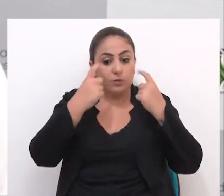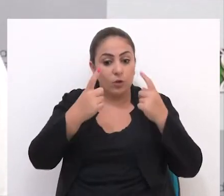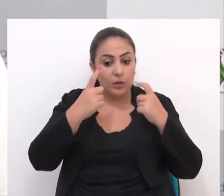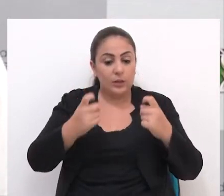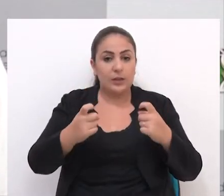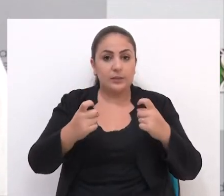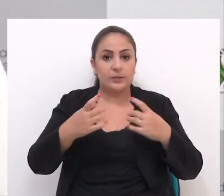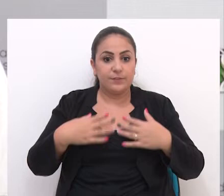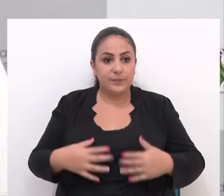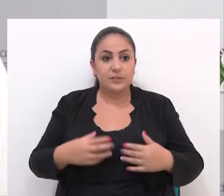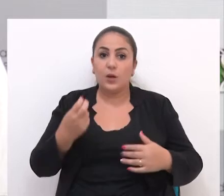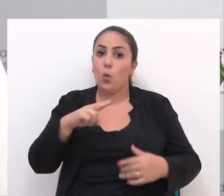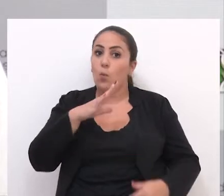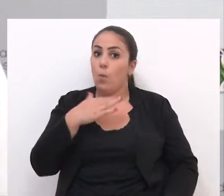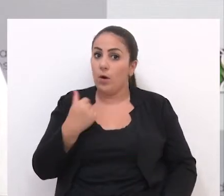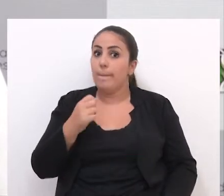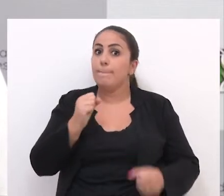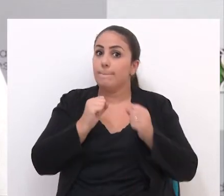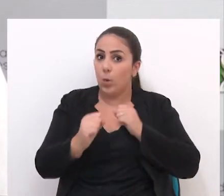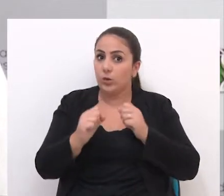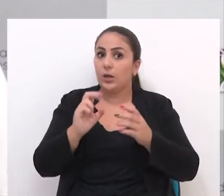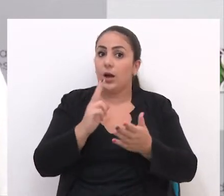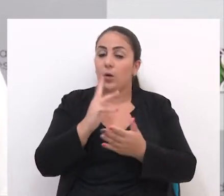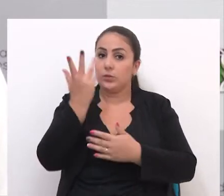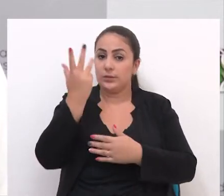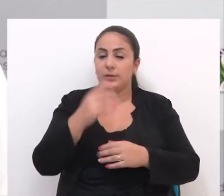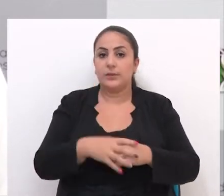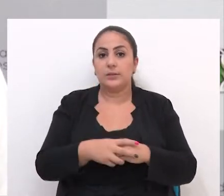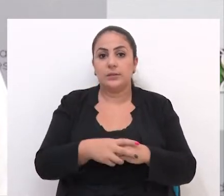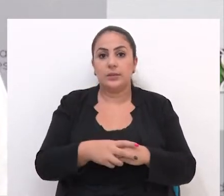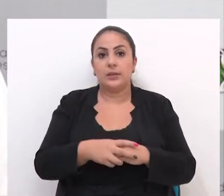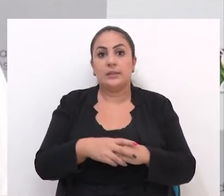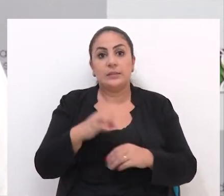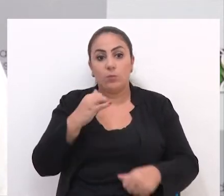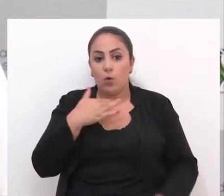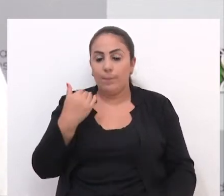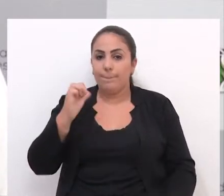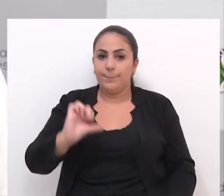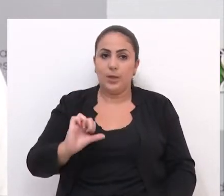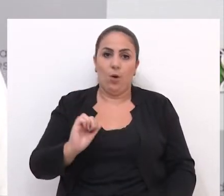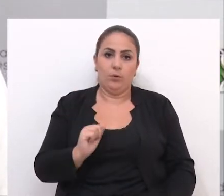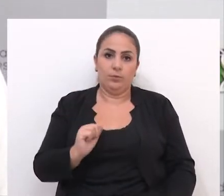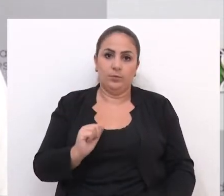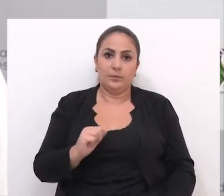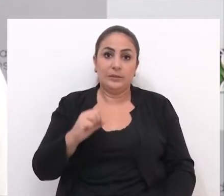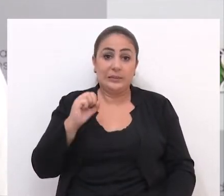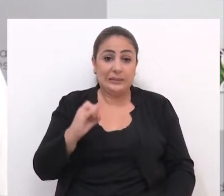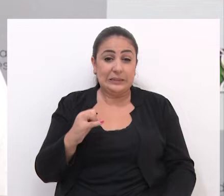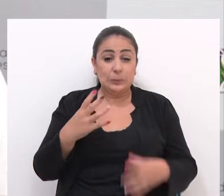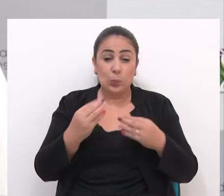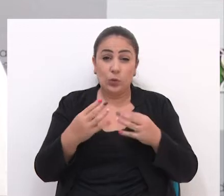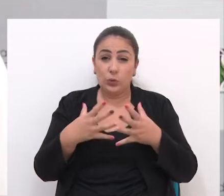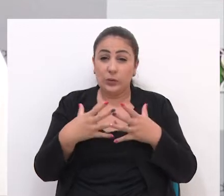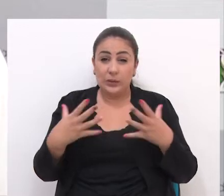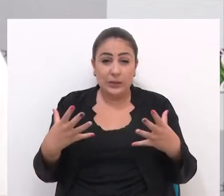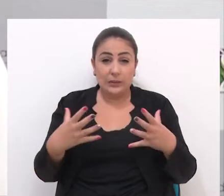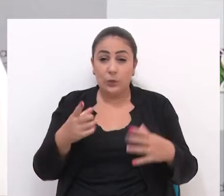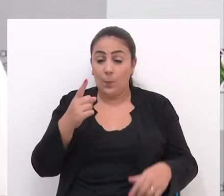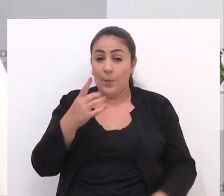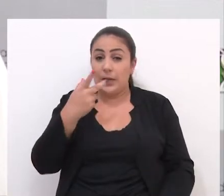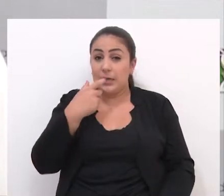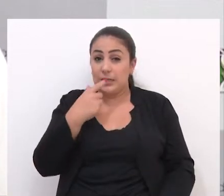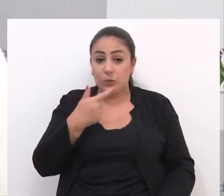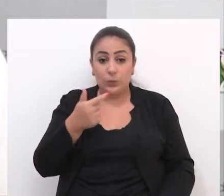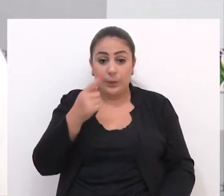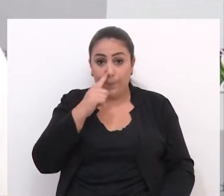física que vai levar ela à morte. Já está traumatizada. E daí se morrer é pior. Isso é um transtorno muito grande, uma criança sem